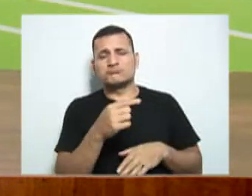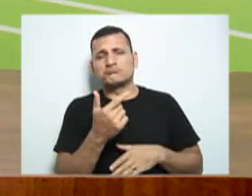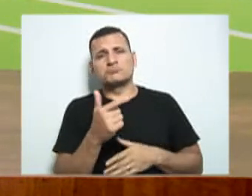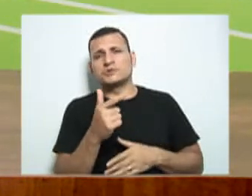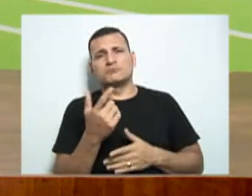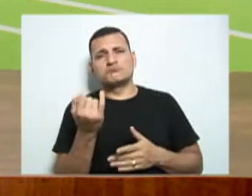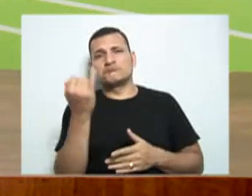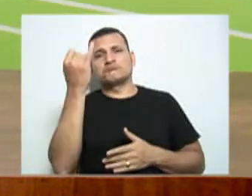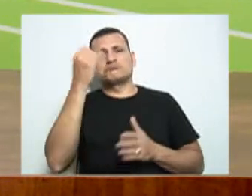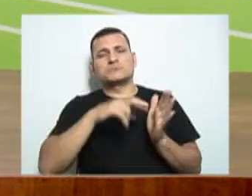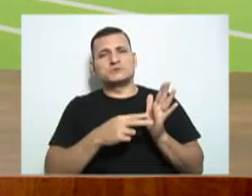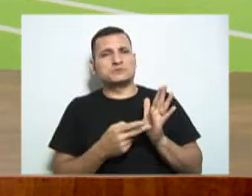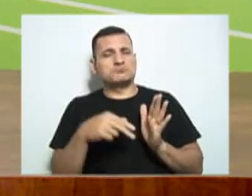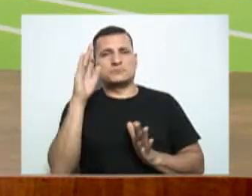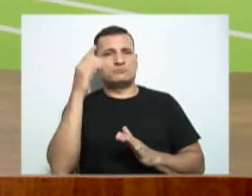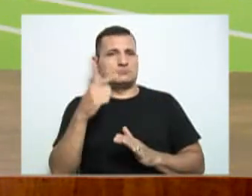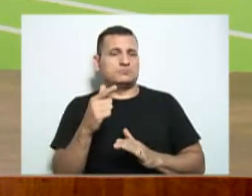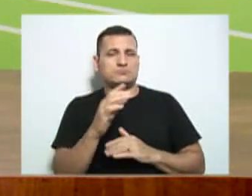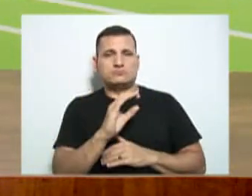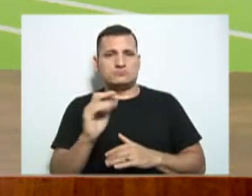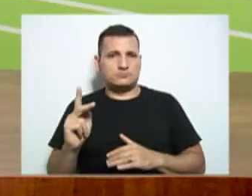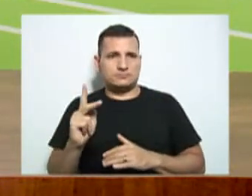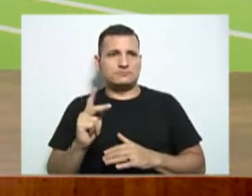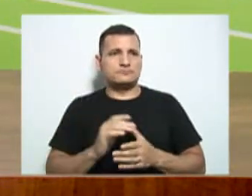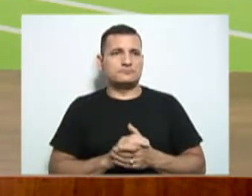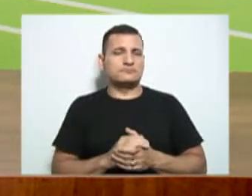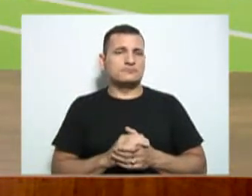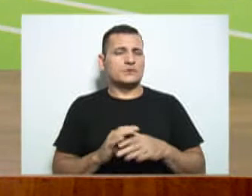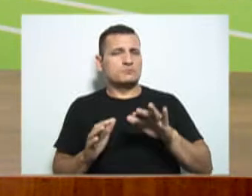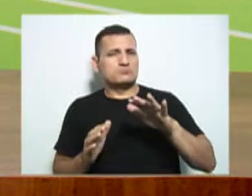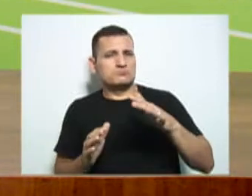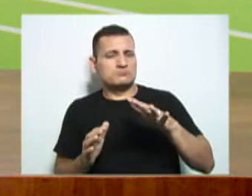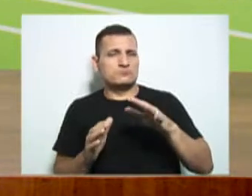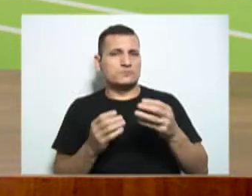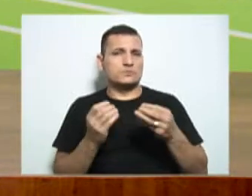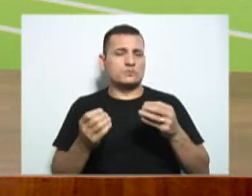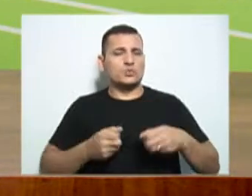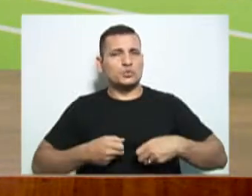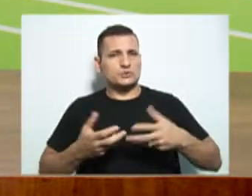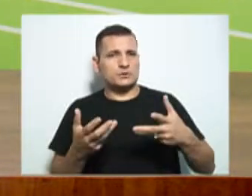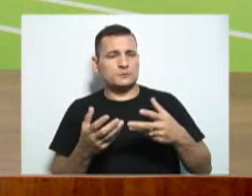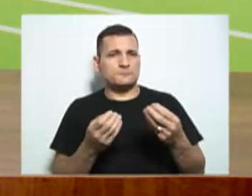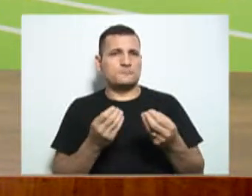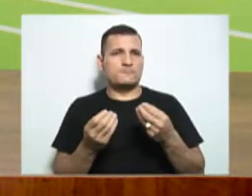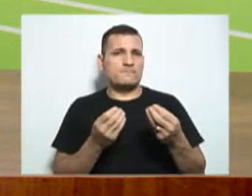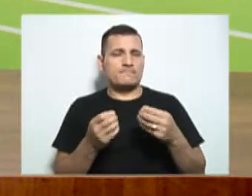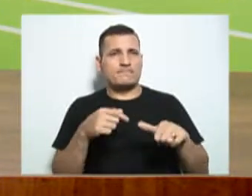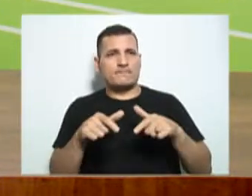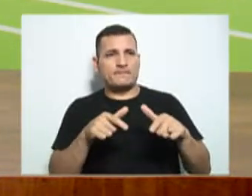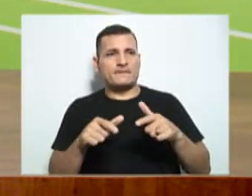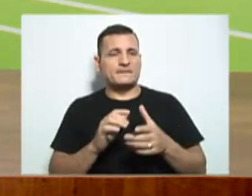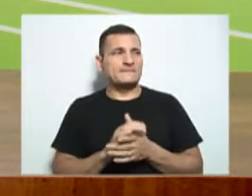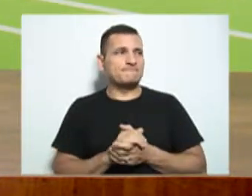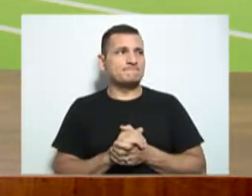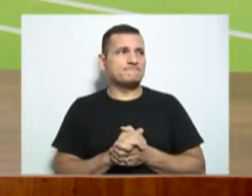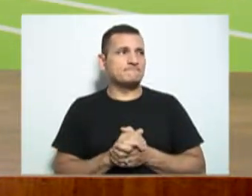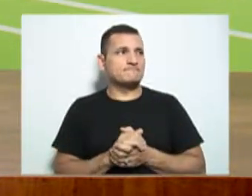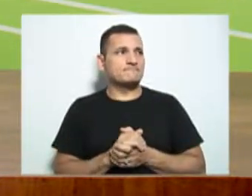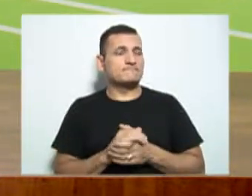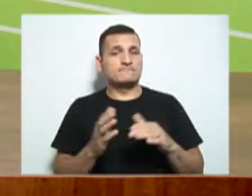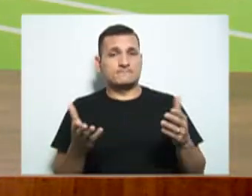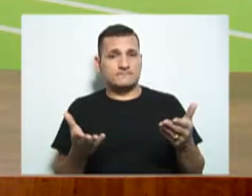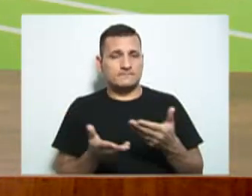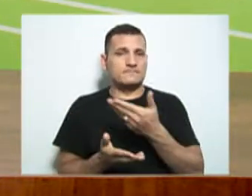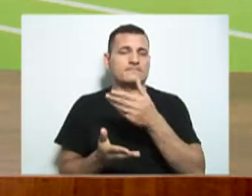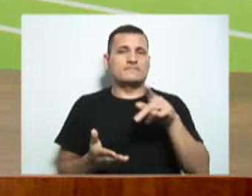significância para a cooperativa naquele momento. Seria mais ou menos assim a questão do custeio baseado em atividade. Agora vamos lá com a